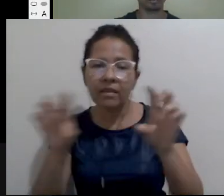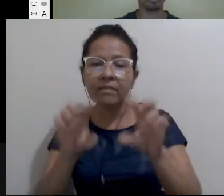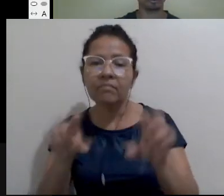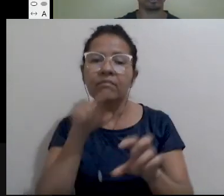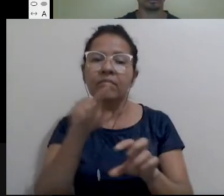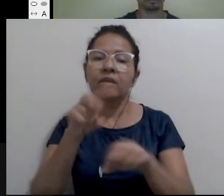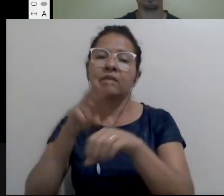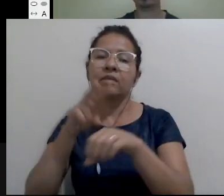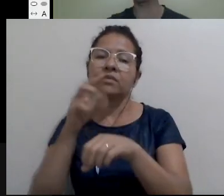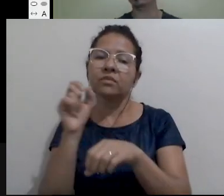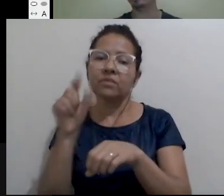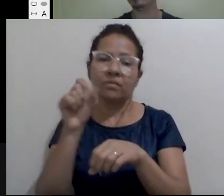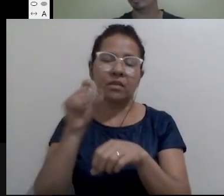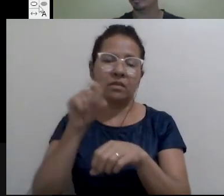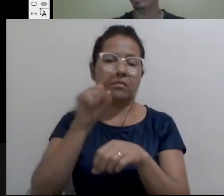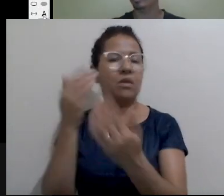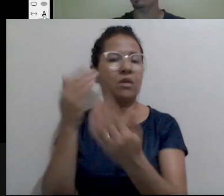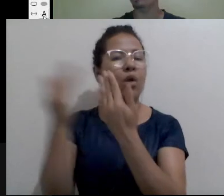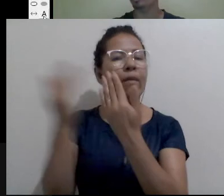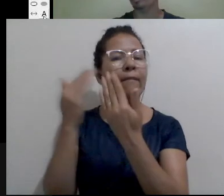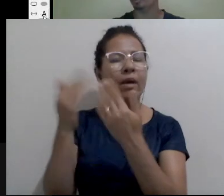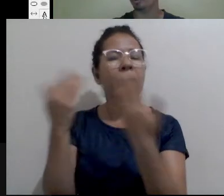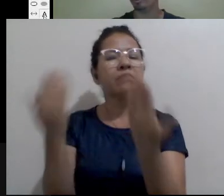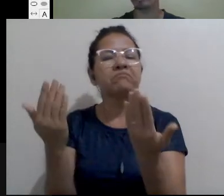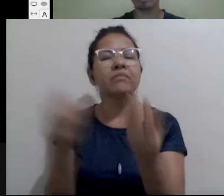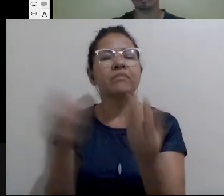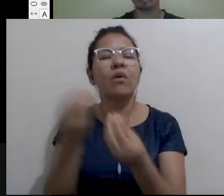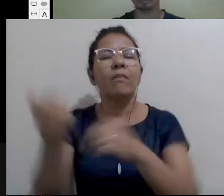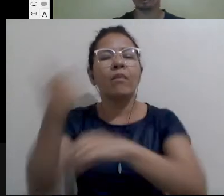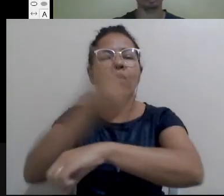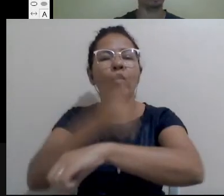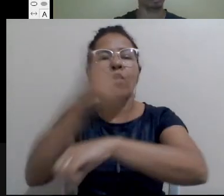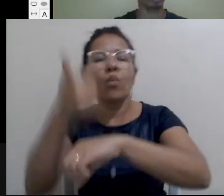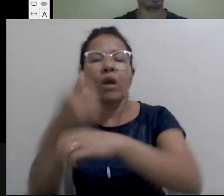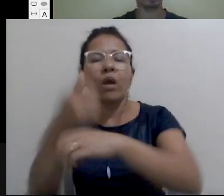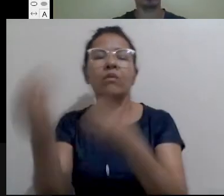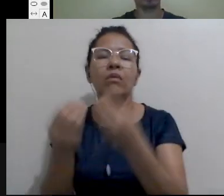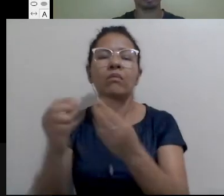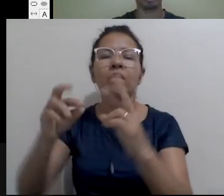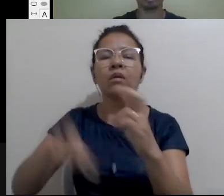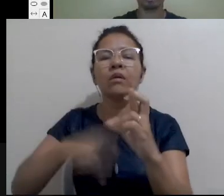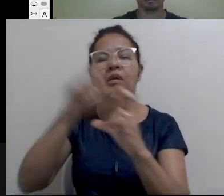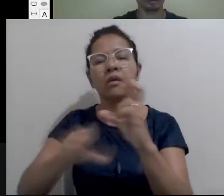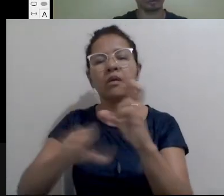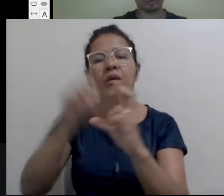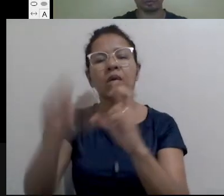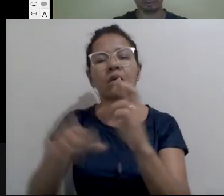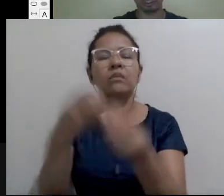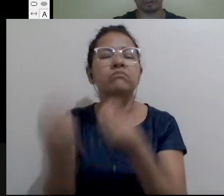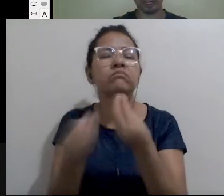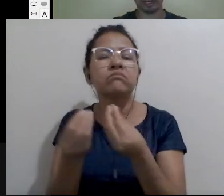CONH3,6+, e COFF6-, e a gente supõe assim, ó, vamos substituir numa reação, tá?